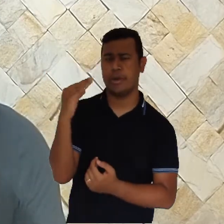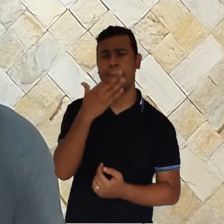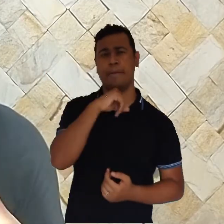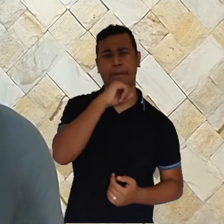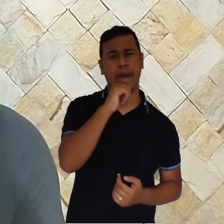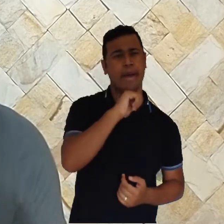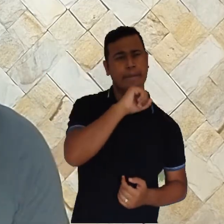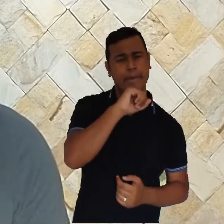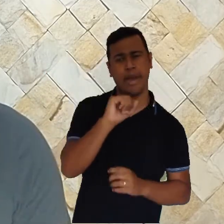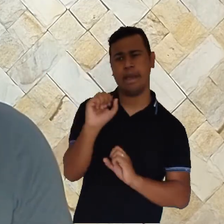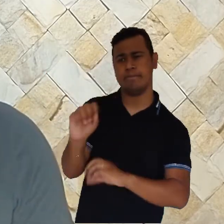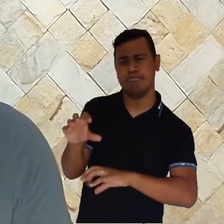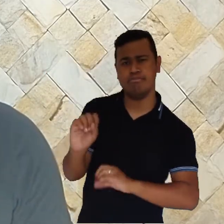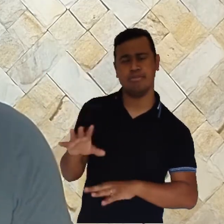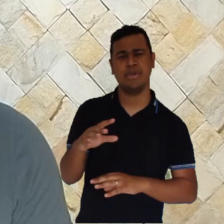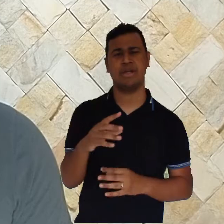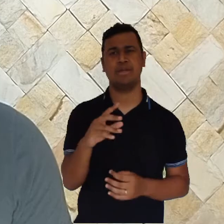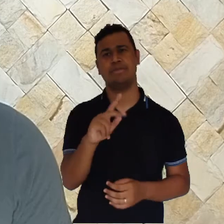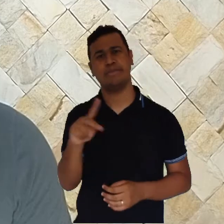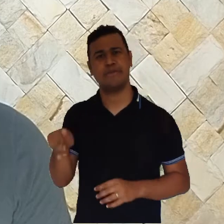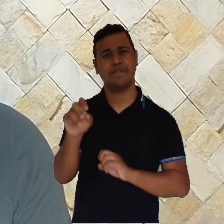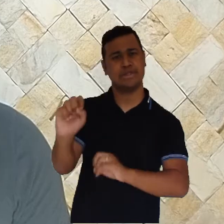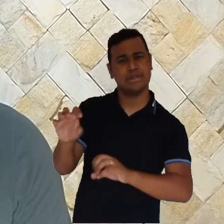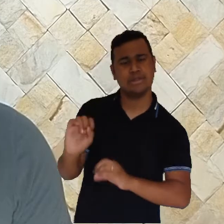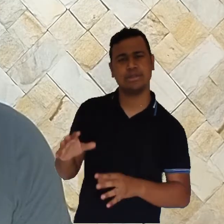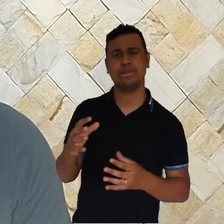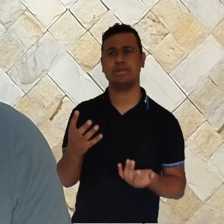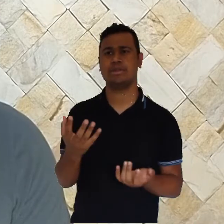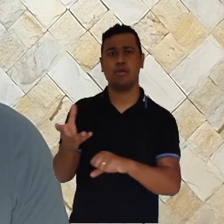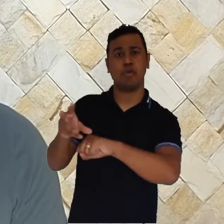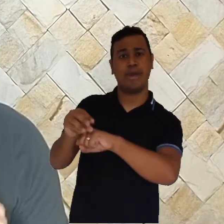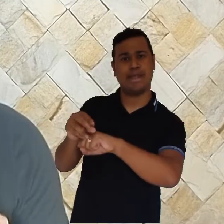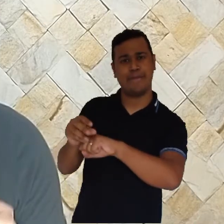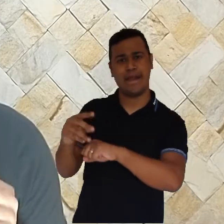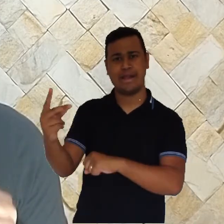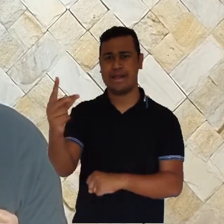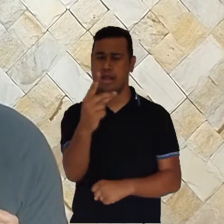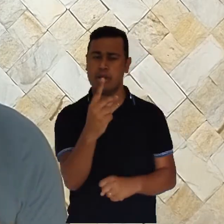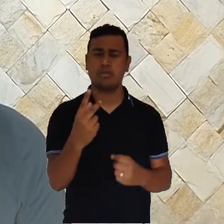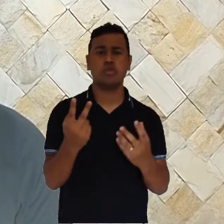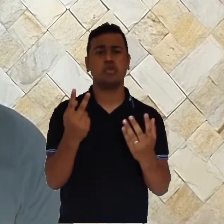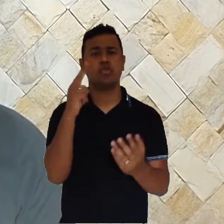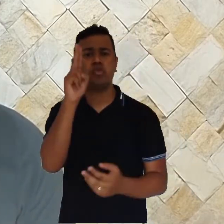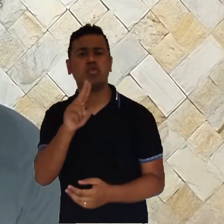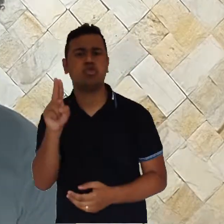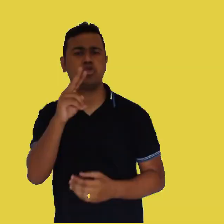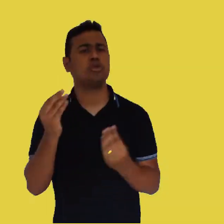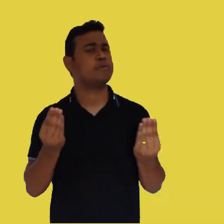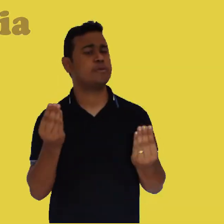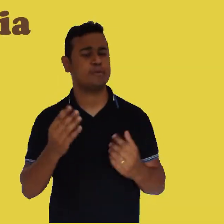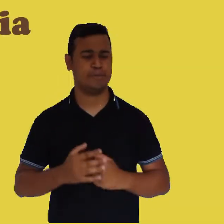cuidadores e professores podem usar esse conhecimento em situações comuns no dia a